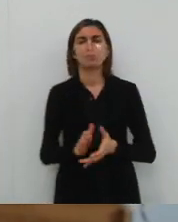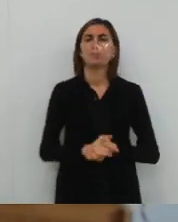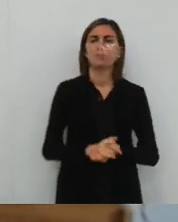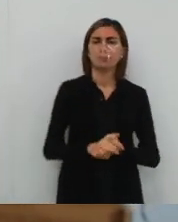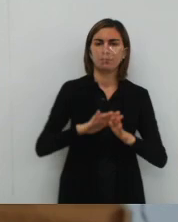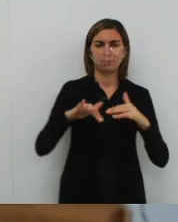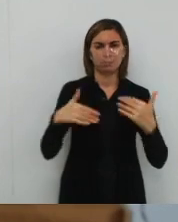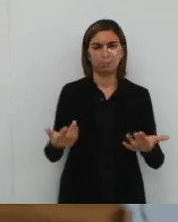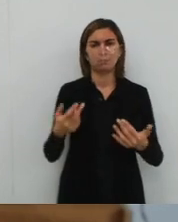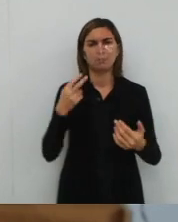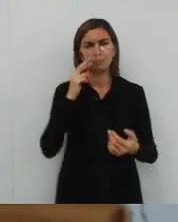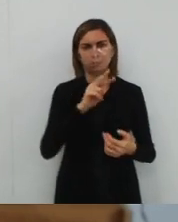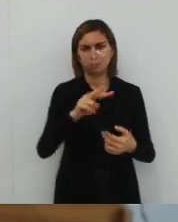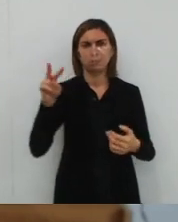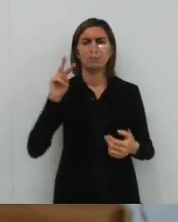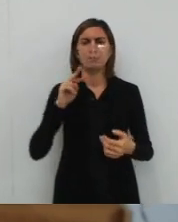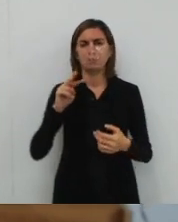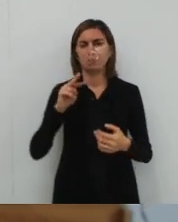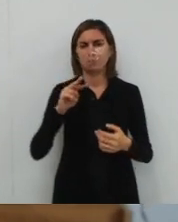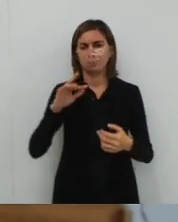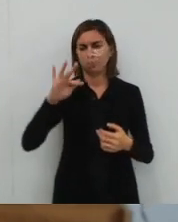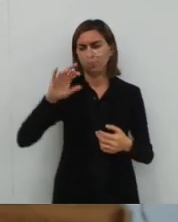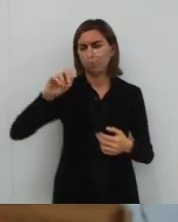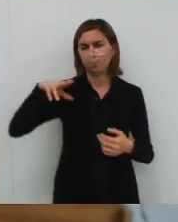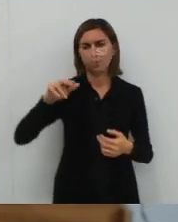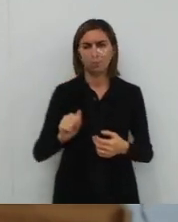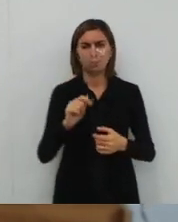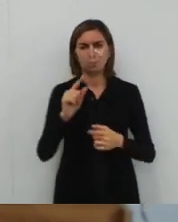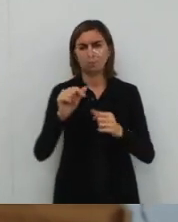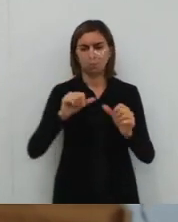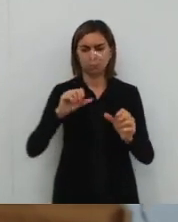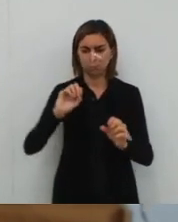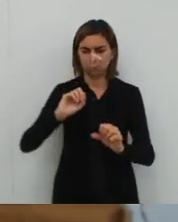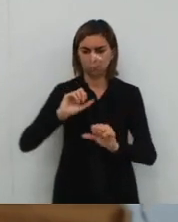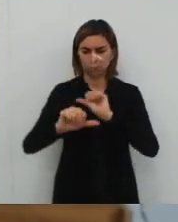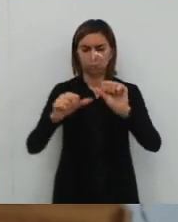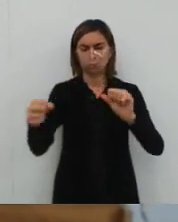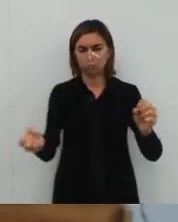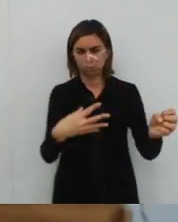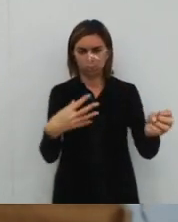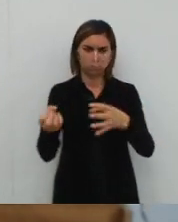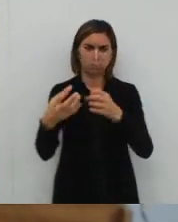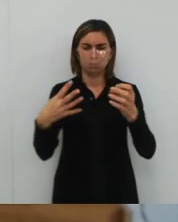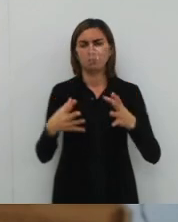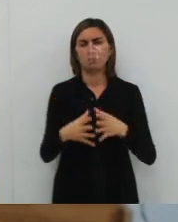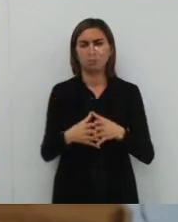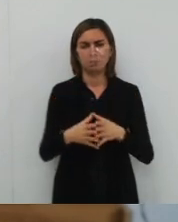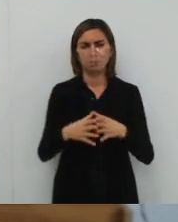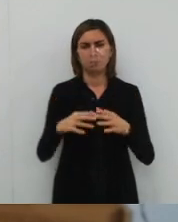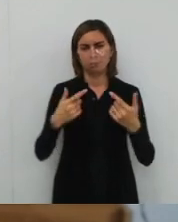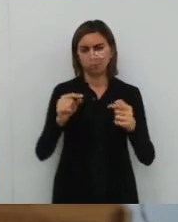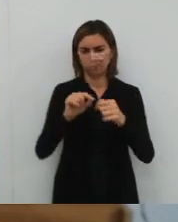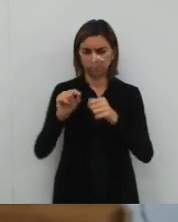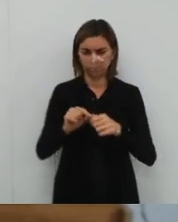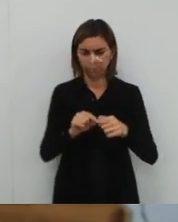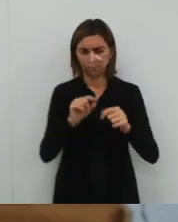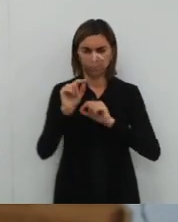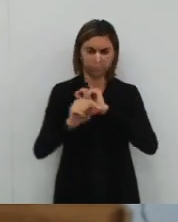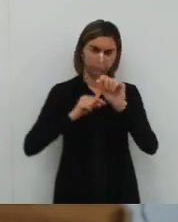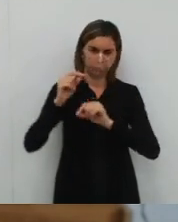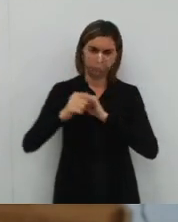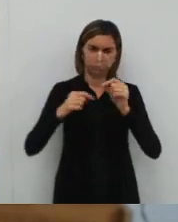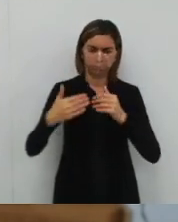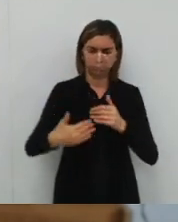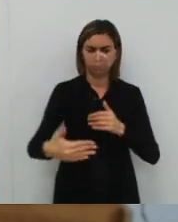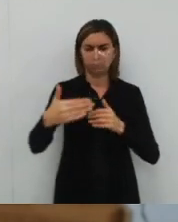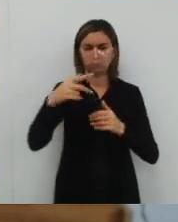só, ele veio como uma forma de modernizar essa produção no campo, mas fazendo com que